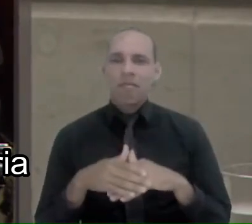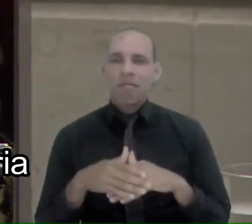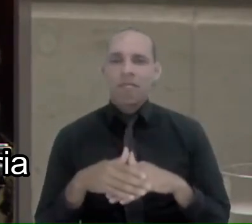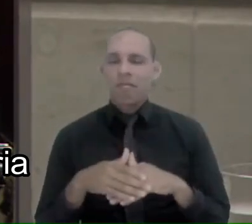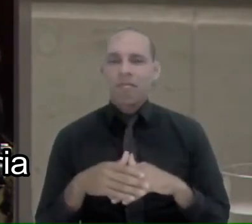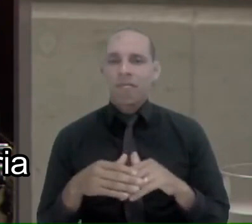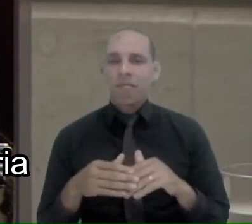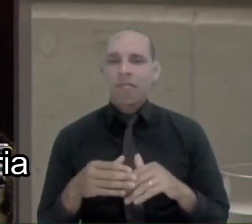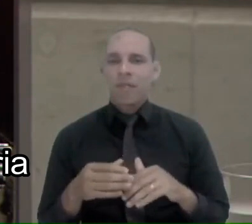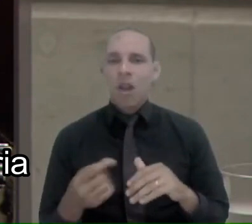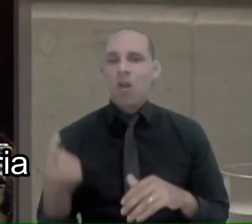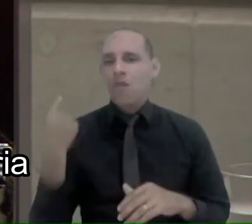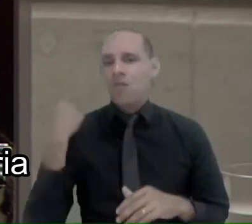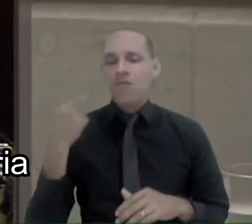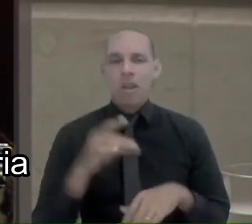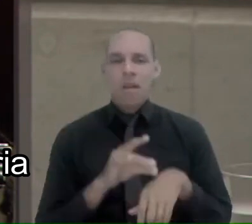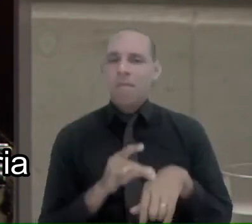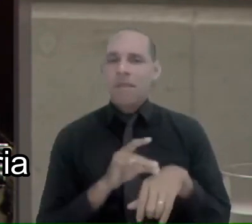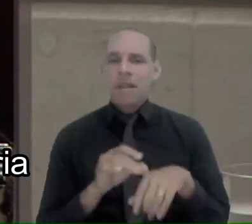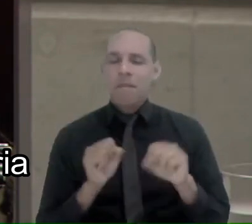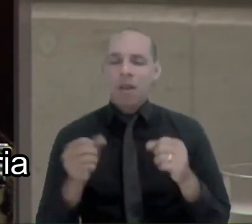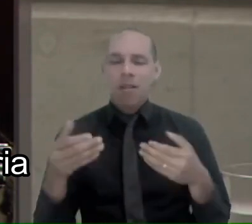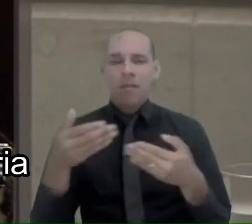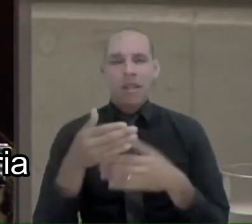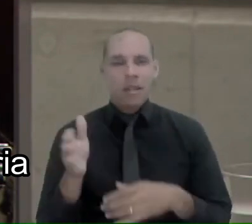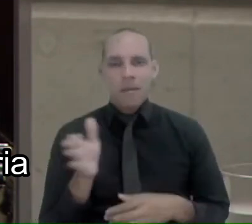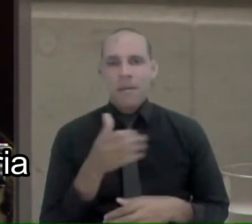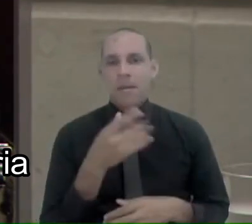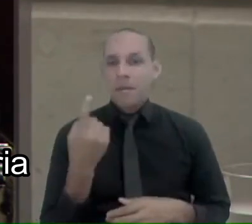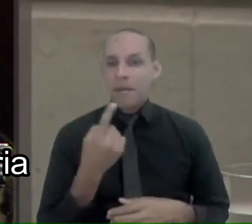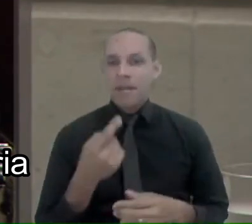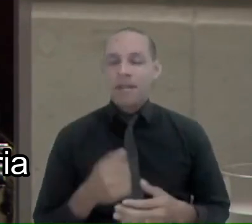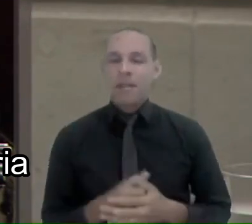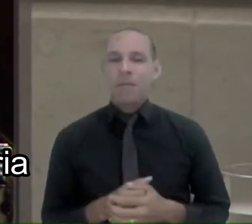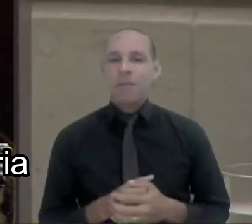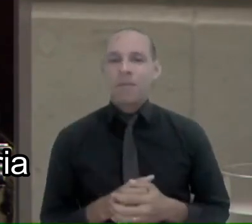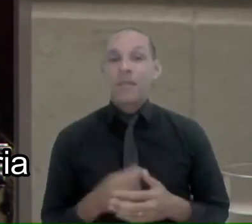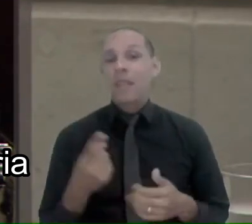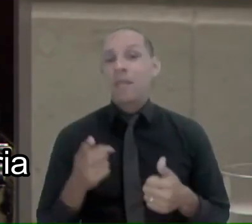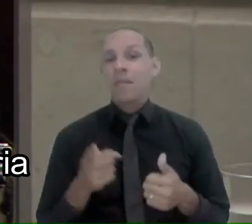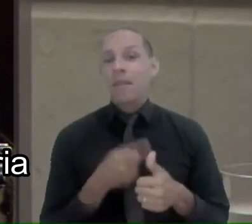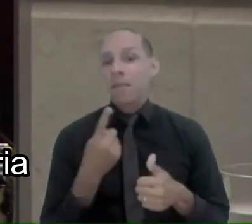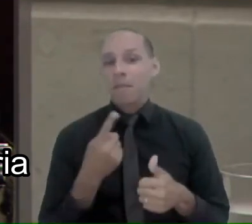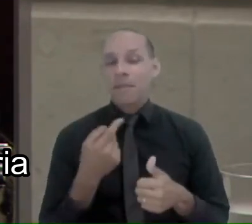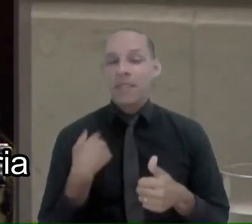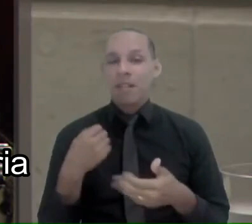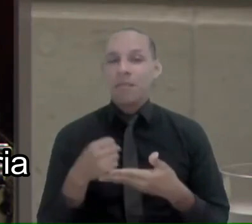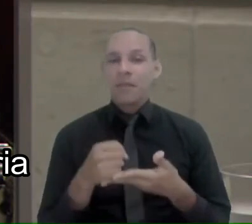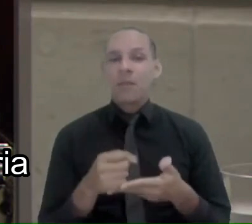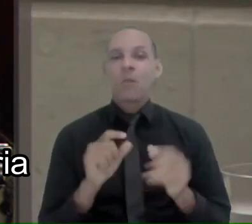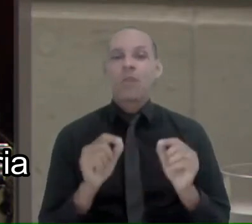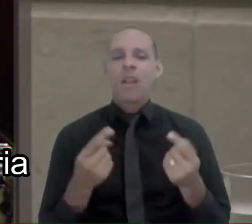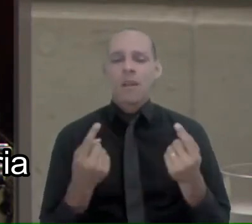problema. Pode passar para o primeiro slide, por favor? Nesse primeiro slide, eu trago Só uma